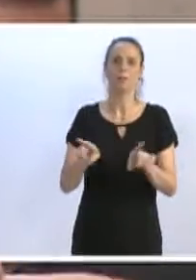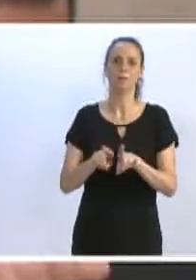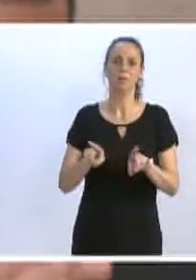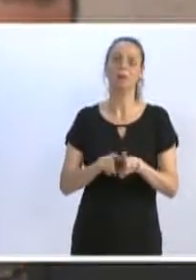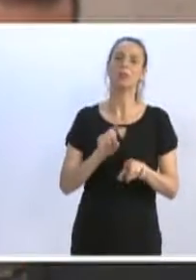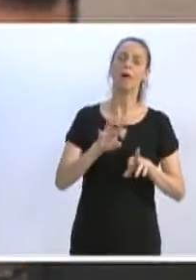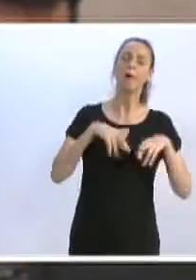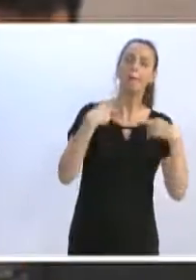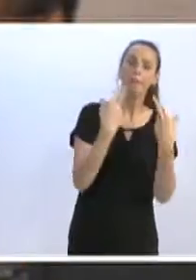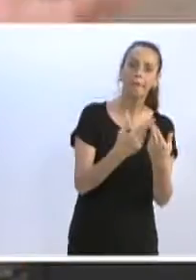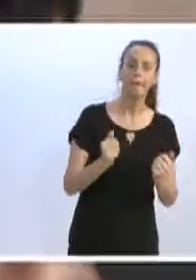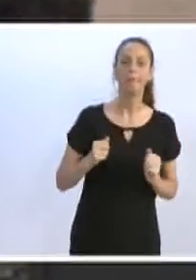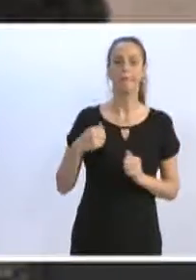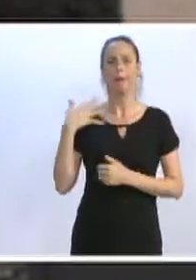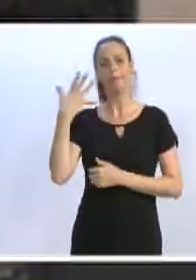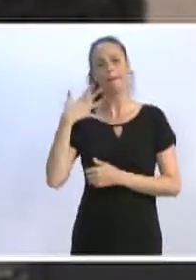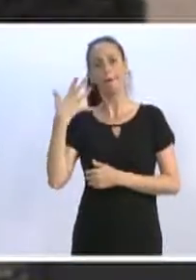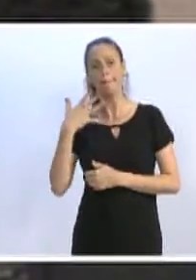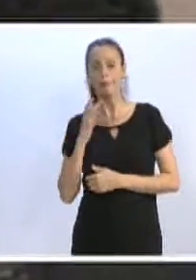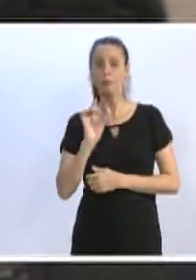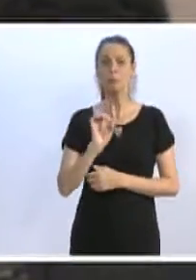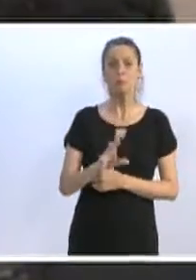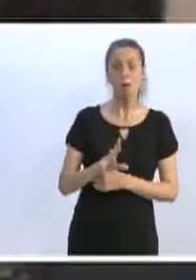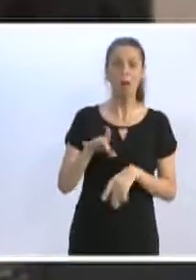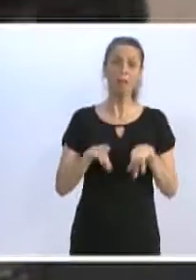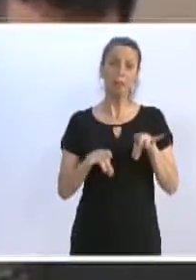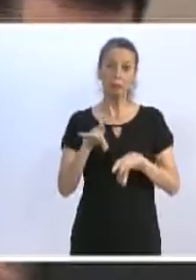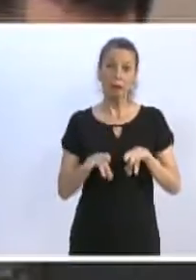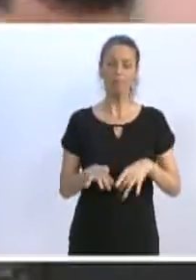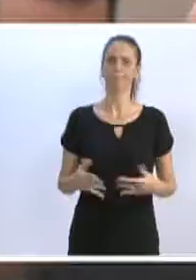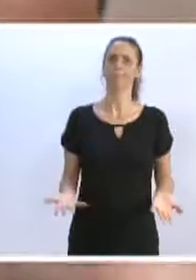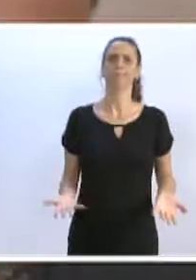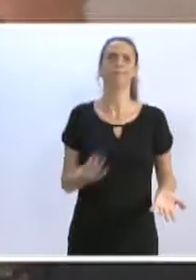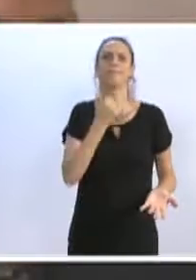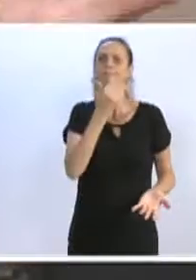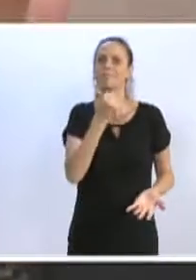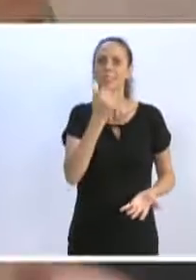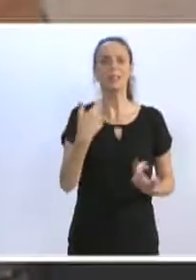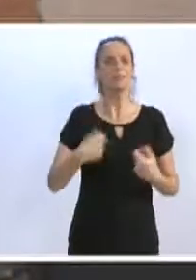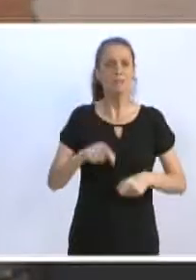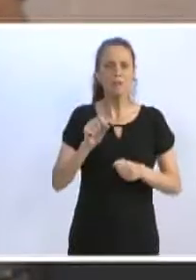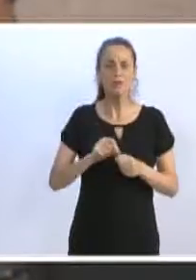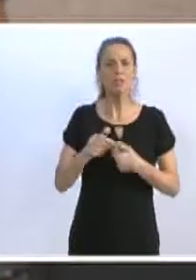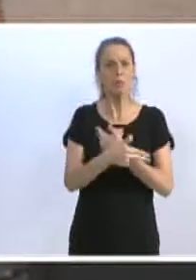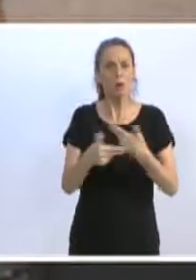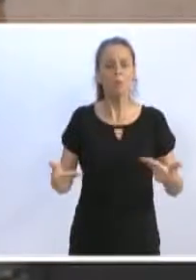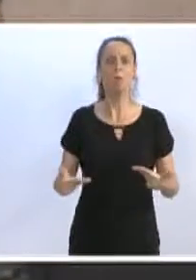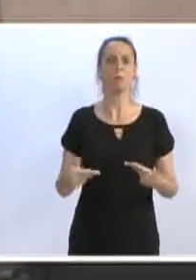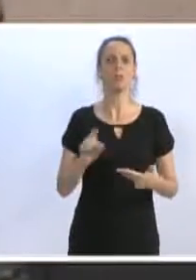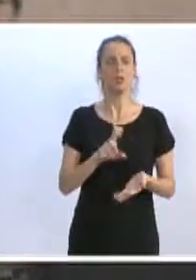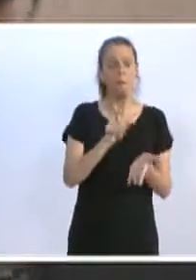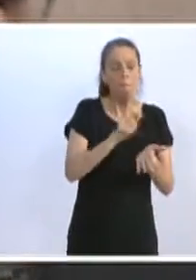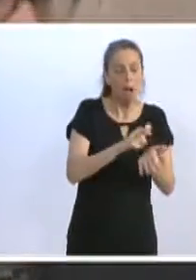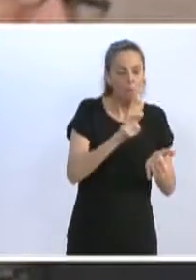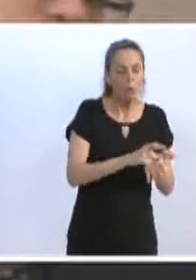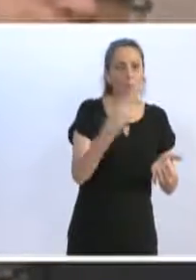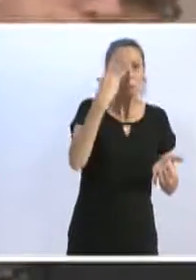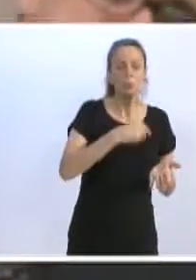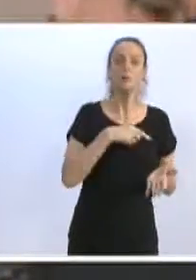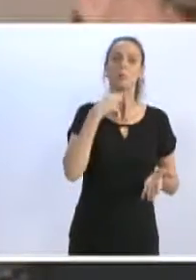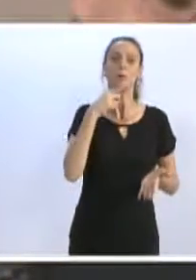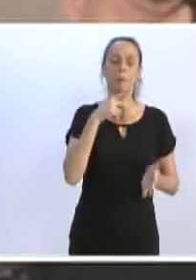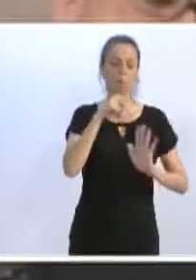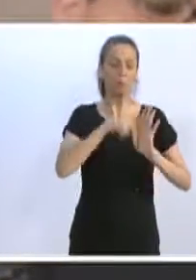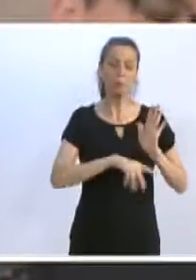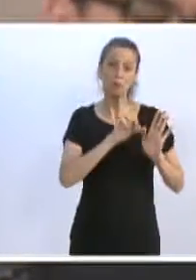reunião zinha em palestra em linha em teatrinho e no seu quem não faz nada nos faz nada tem que tirar do papel tem que fazer o projeto em correr